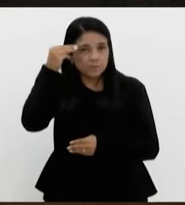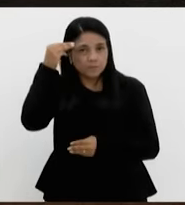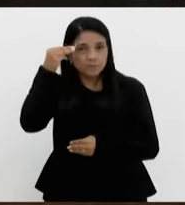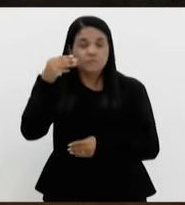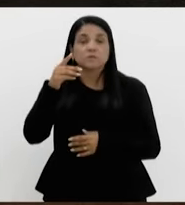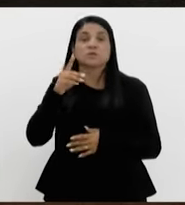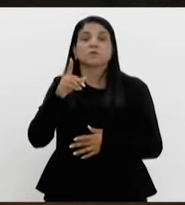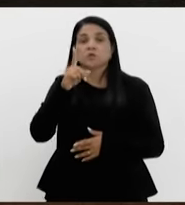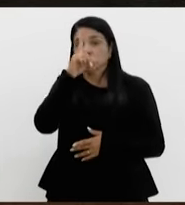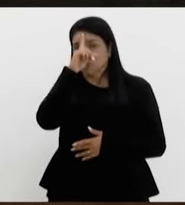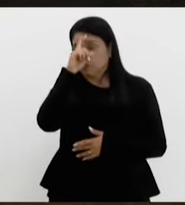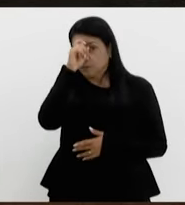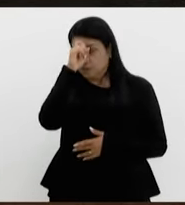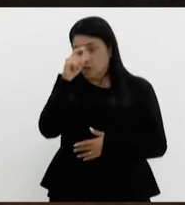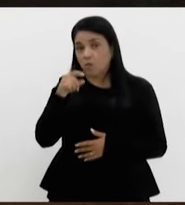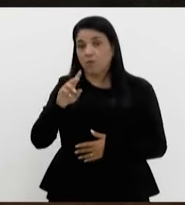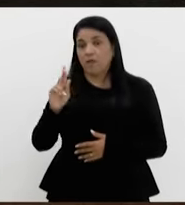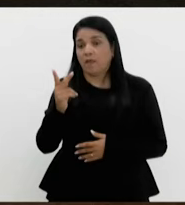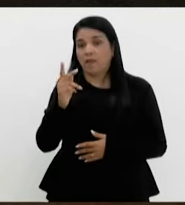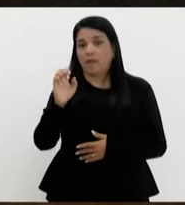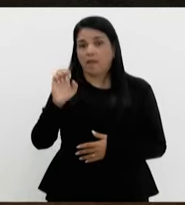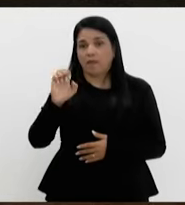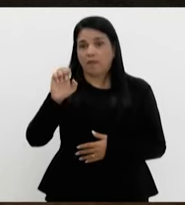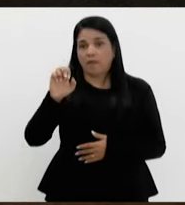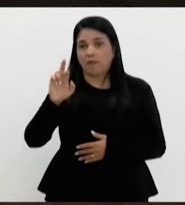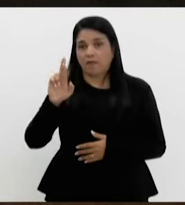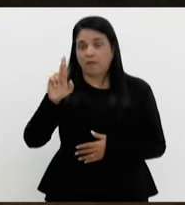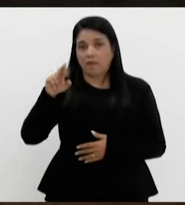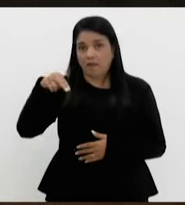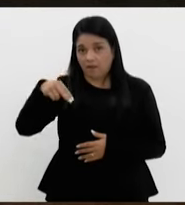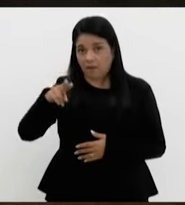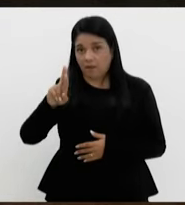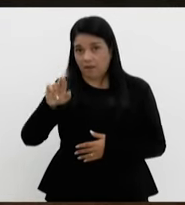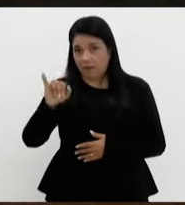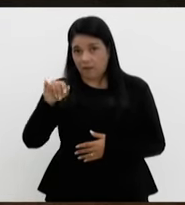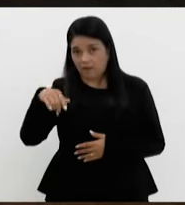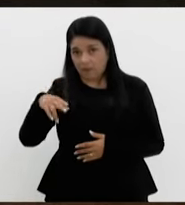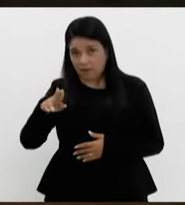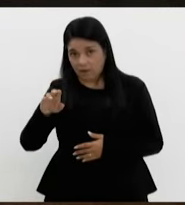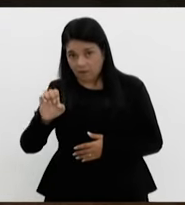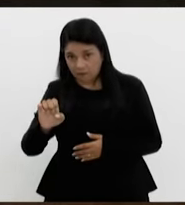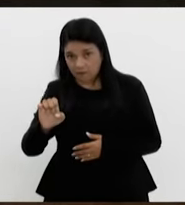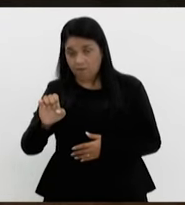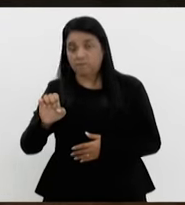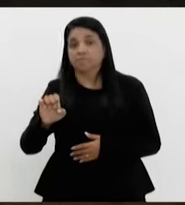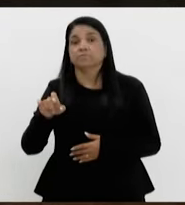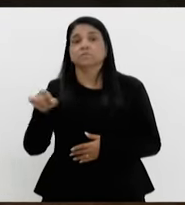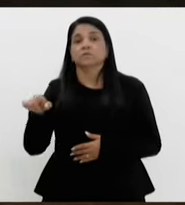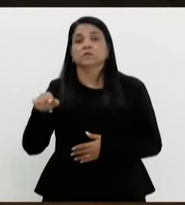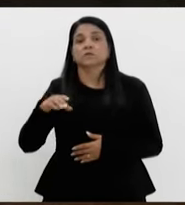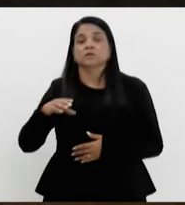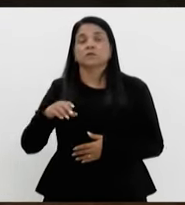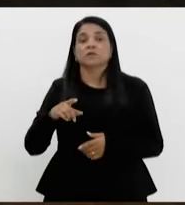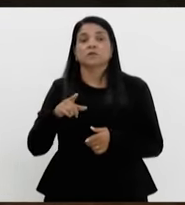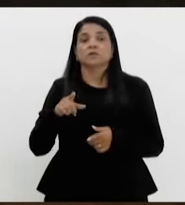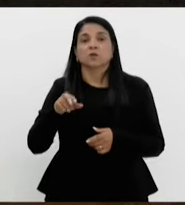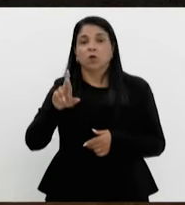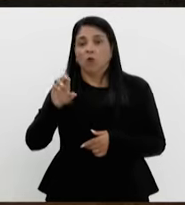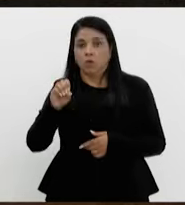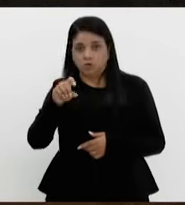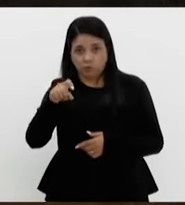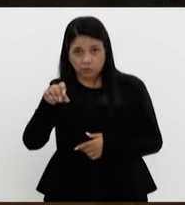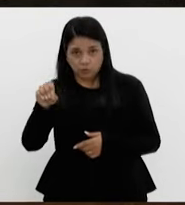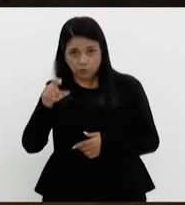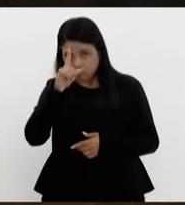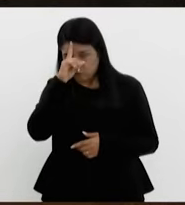Roxo e que cumpriu, deputado Josemar, já esse período de 30 anos e fruto